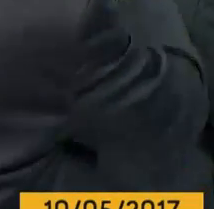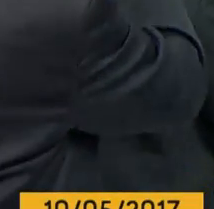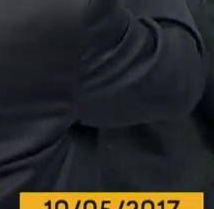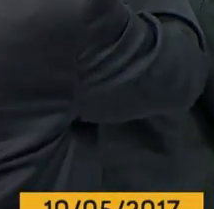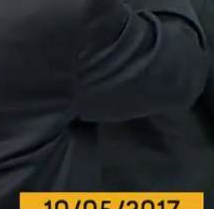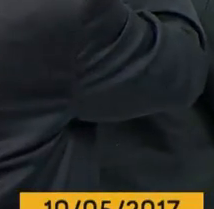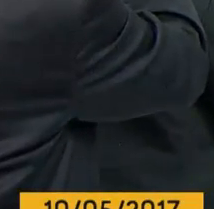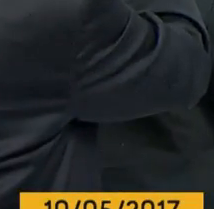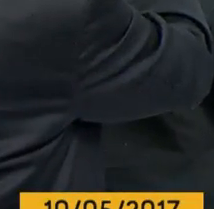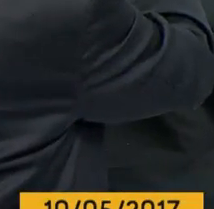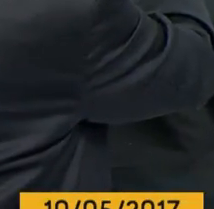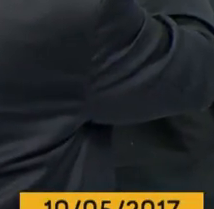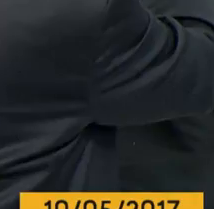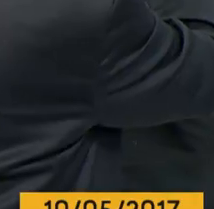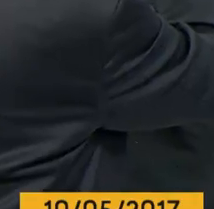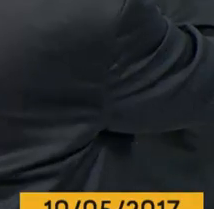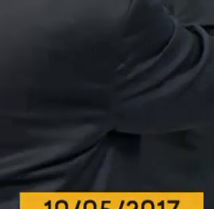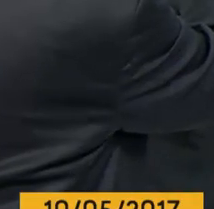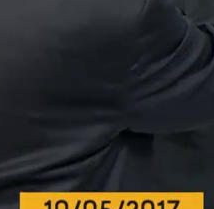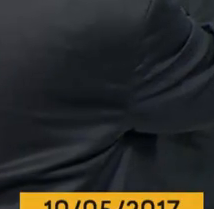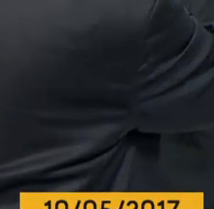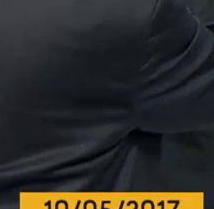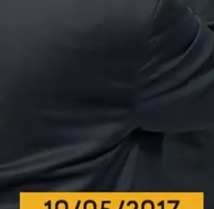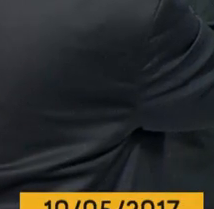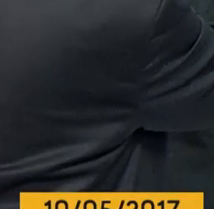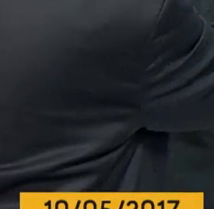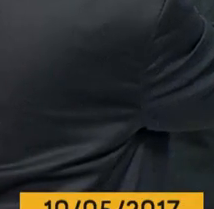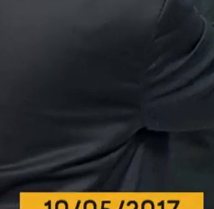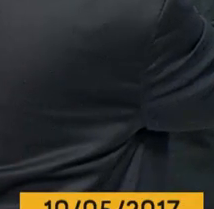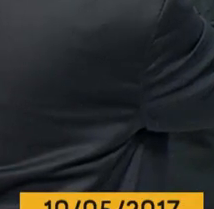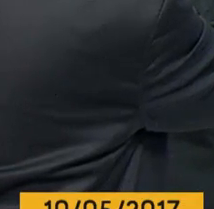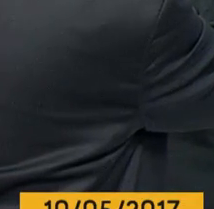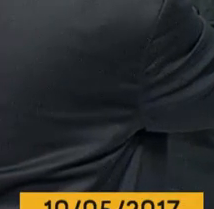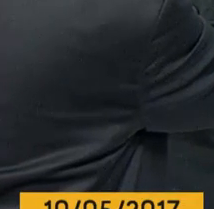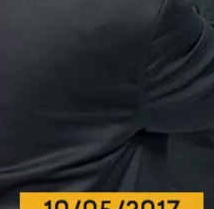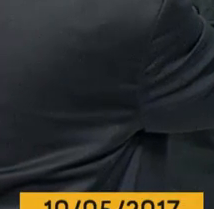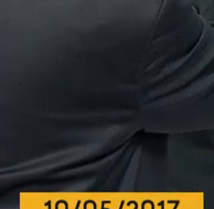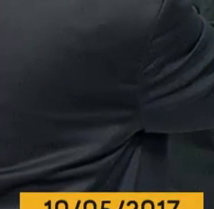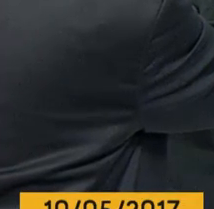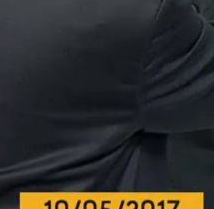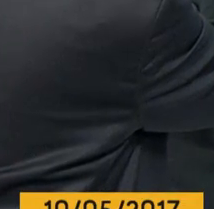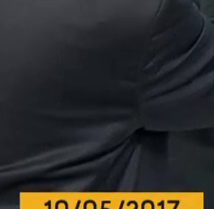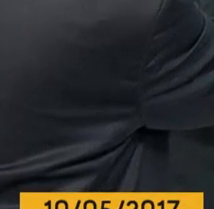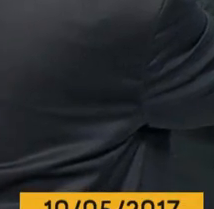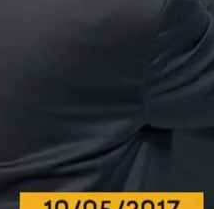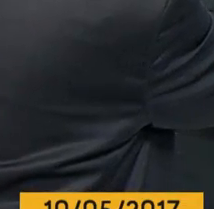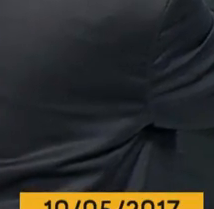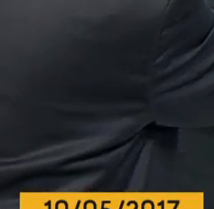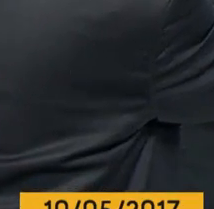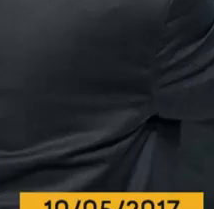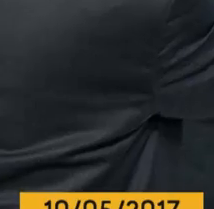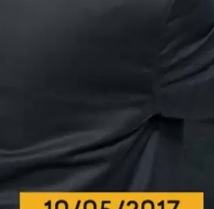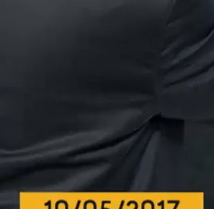portuária do Brasil a presença é claro do presidente Michel temar Antônio